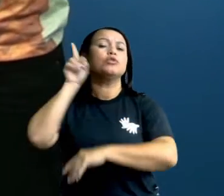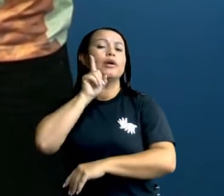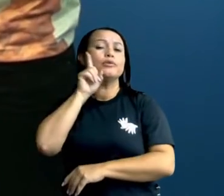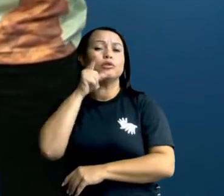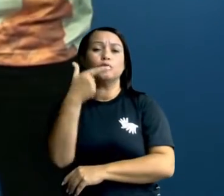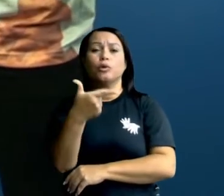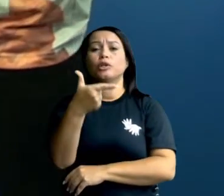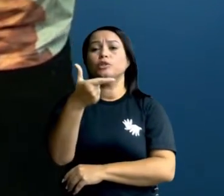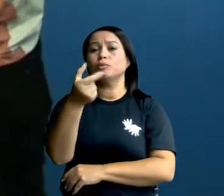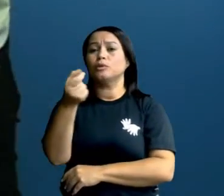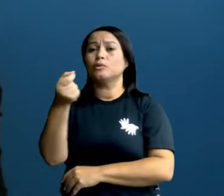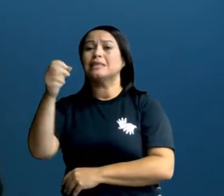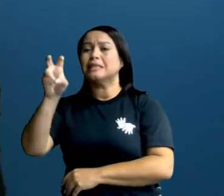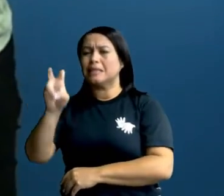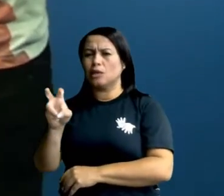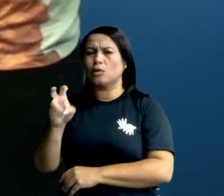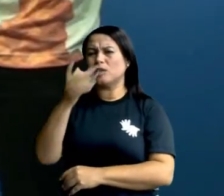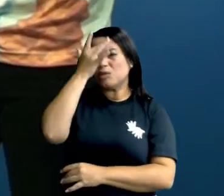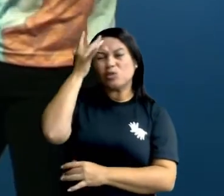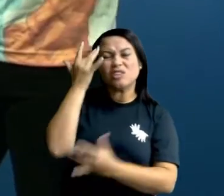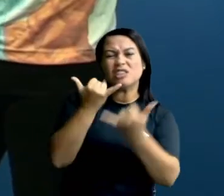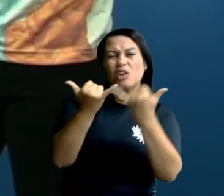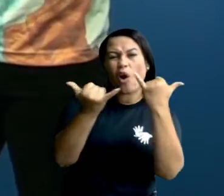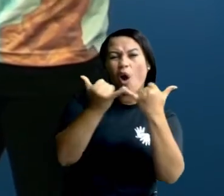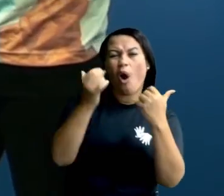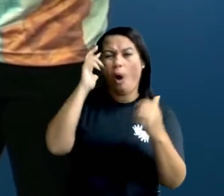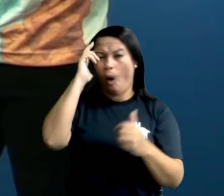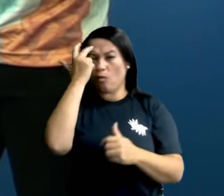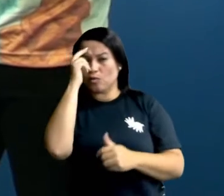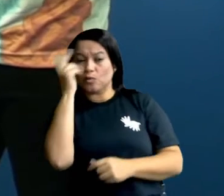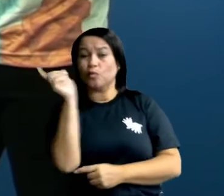pessoal confunde bastante, né, Catarina com Katrina. Eles